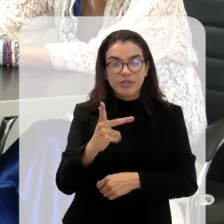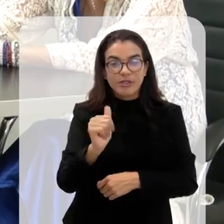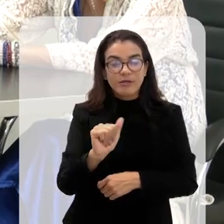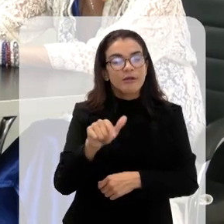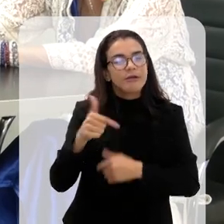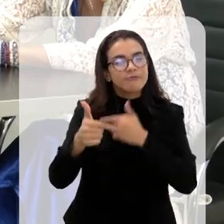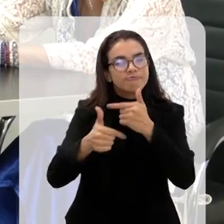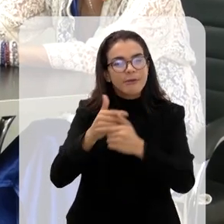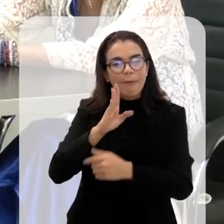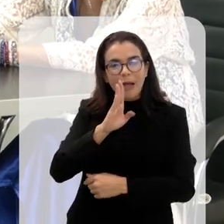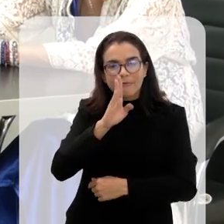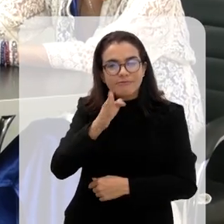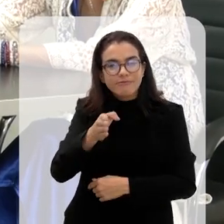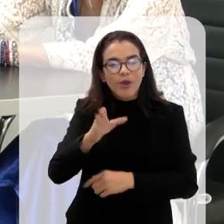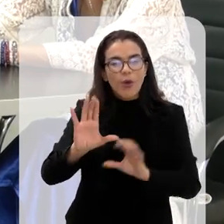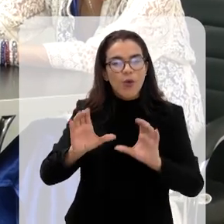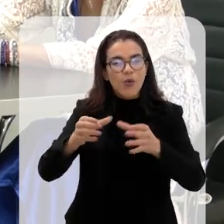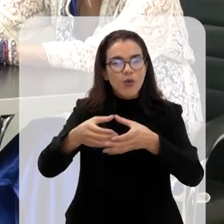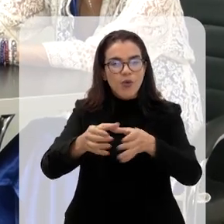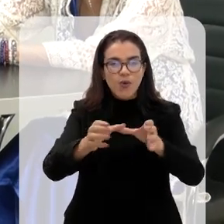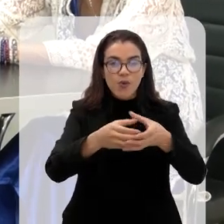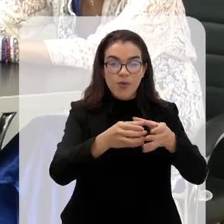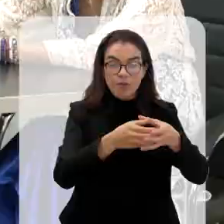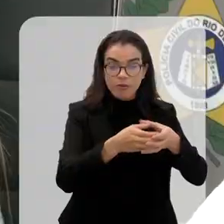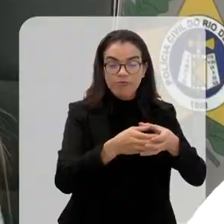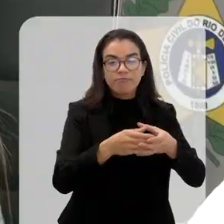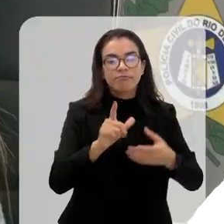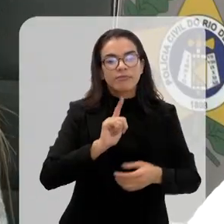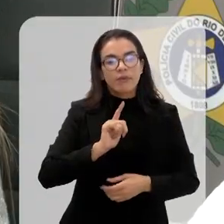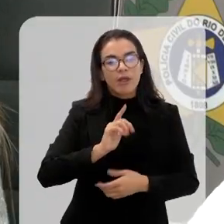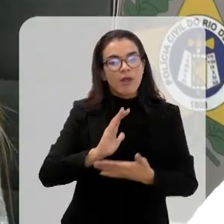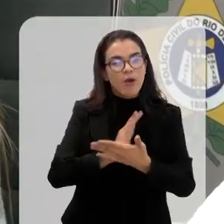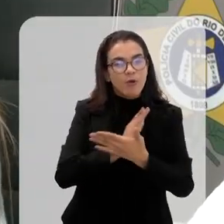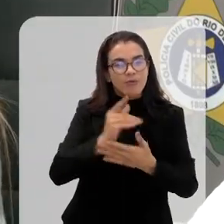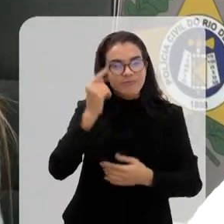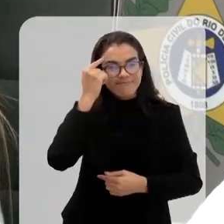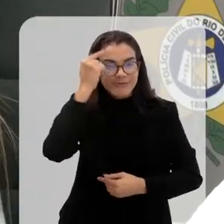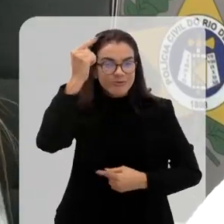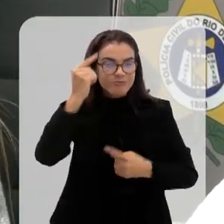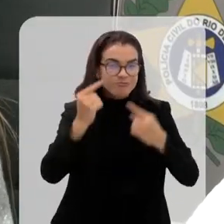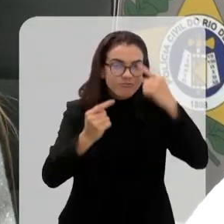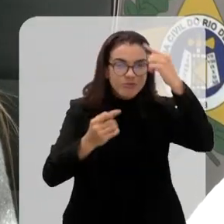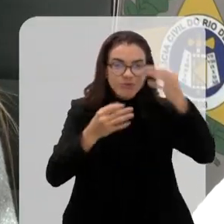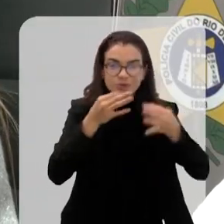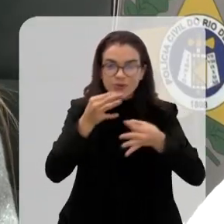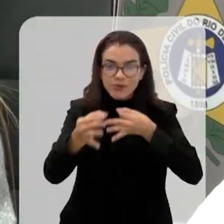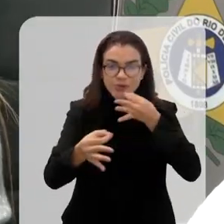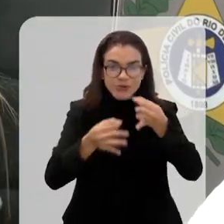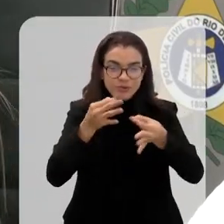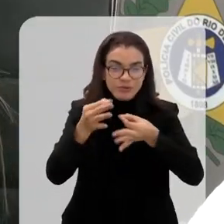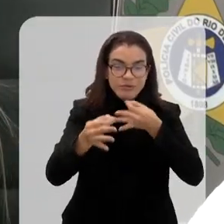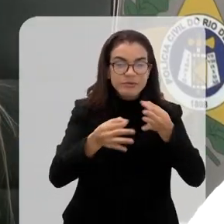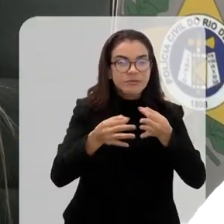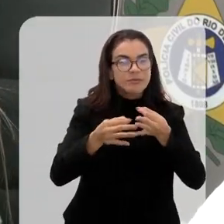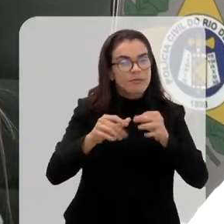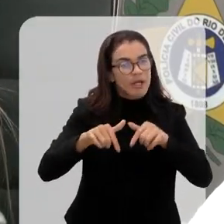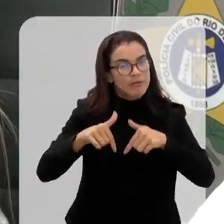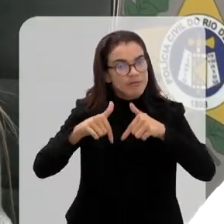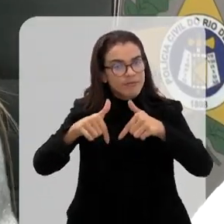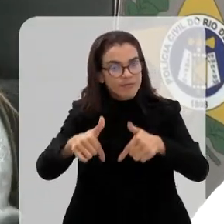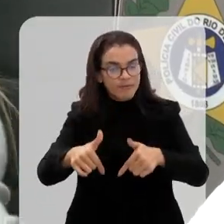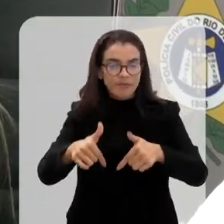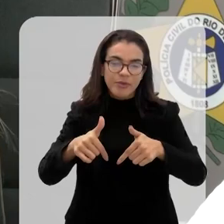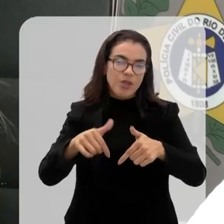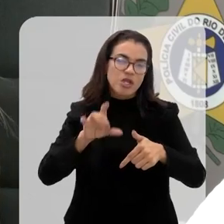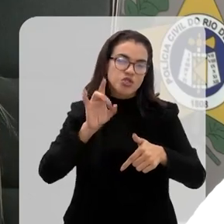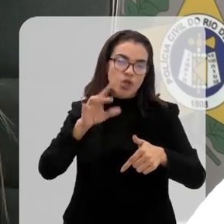diretamente com alguns grupos e a gente tem algumas ideias para realmente realizar, e